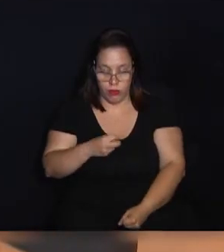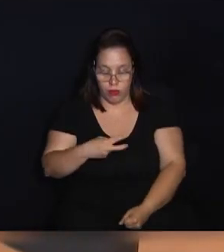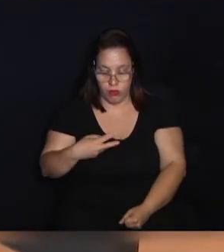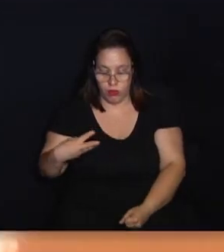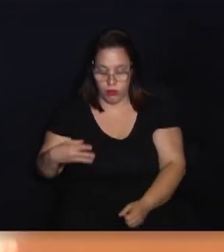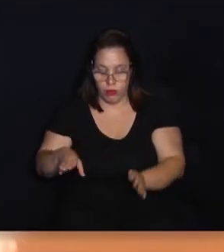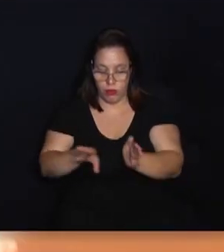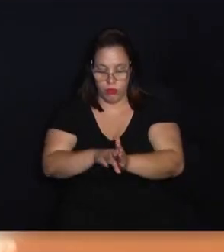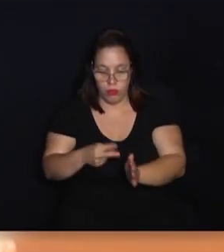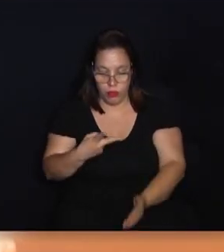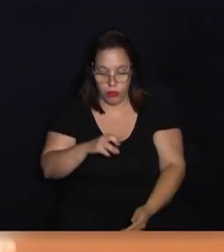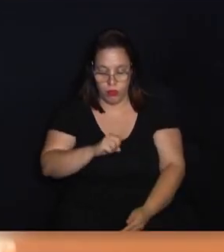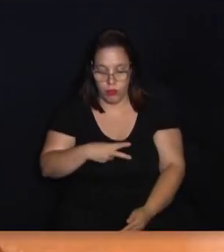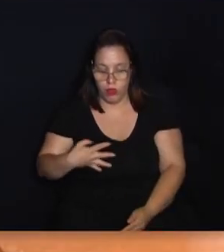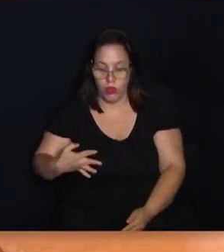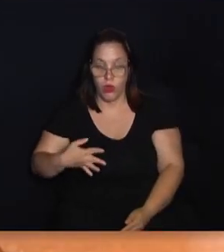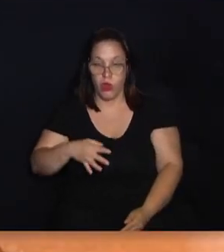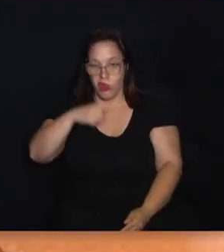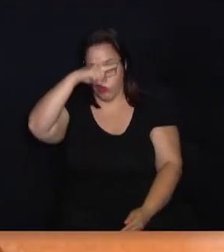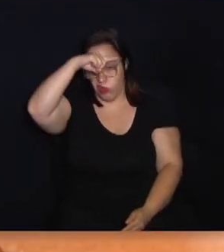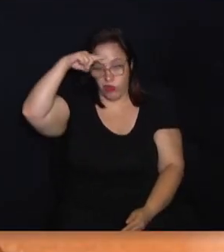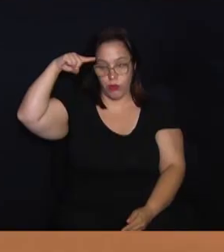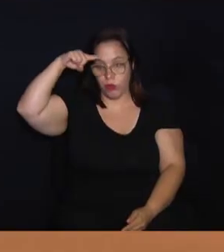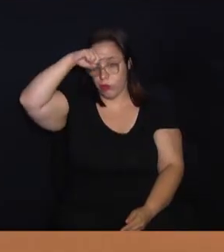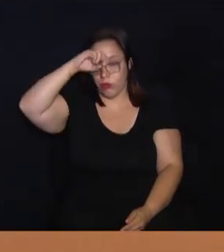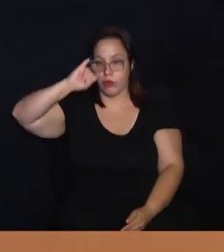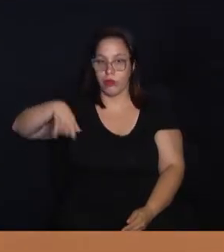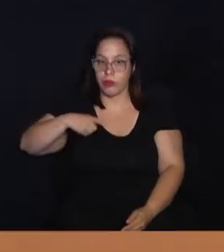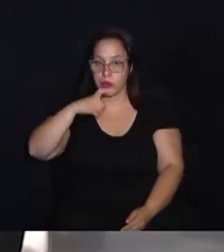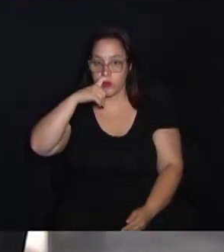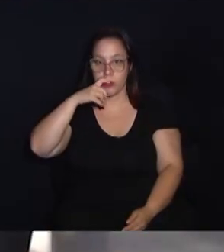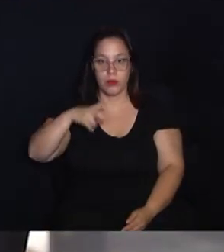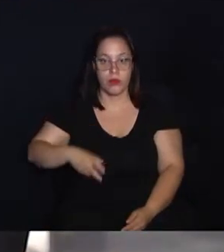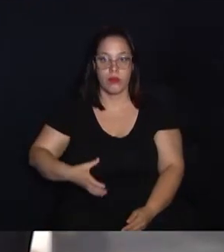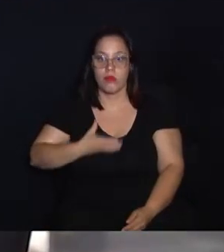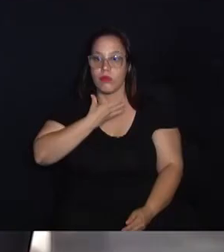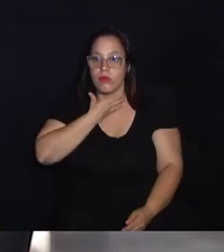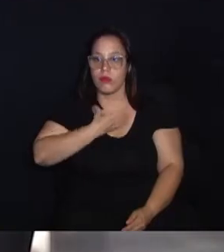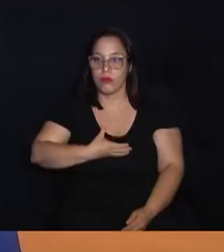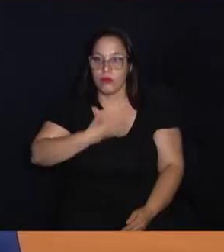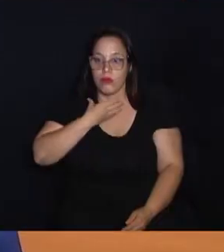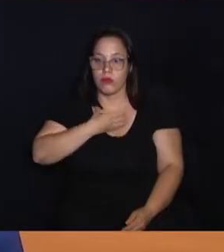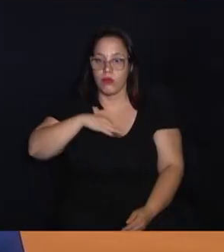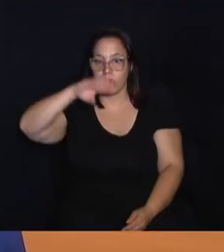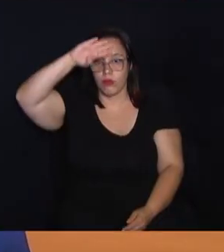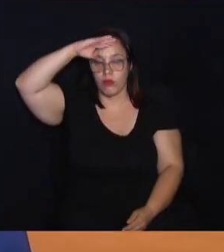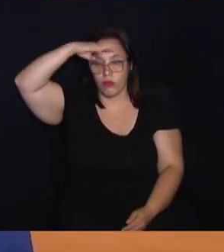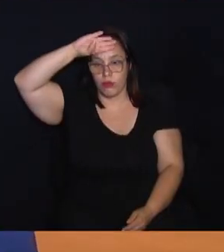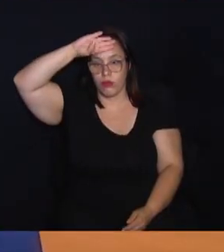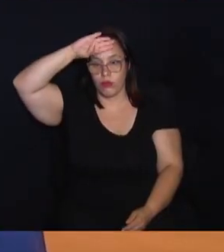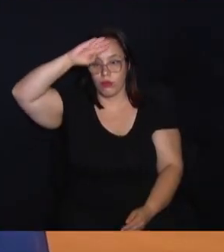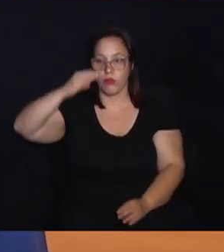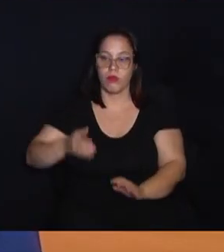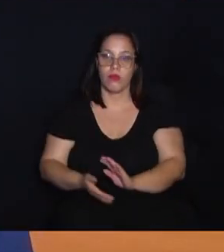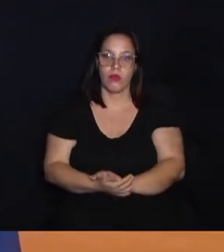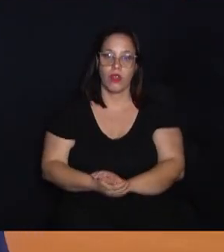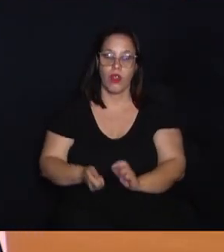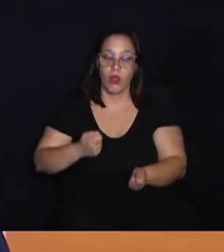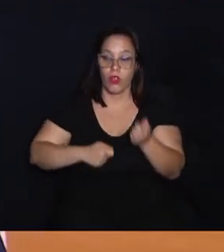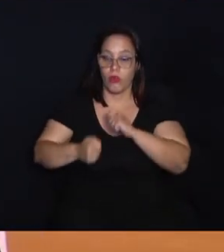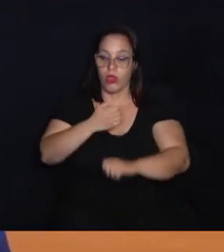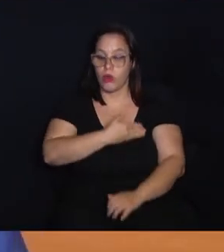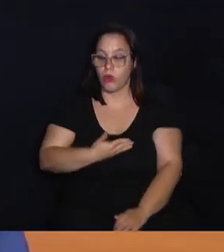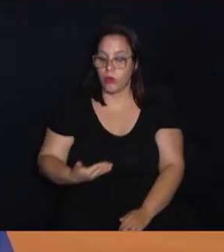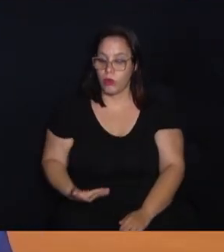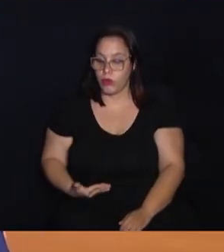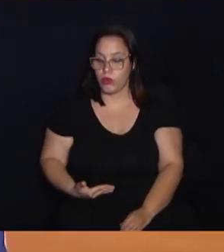2023-2024 os vereadores Felipe Marquesi, Jorge Schneider, Carmo Luiz e Marcelo da Farmácia. A Comissão de Administração Pública, com